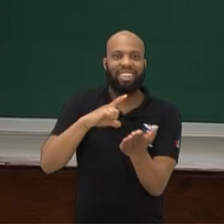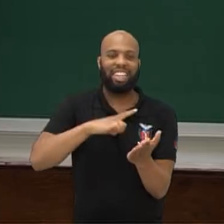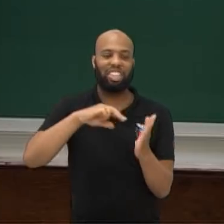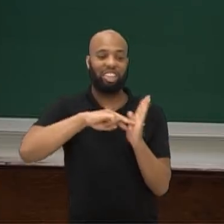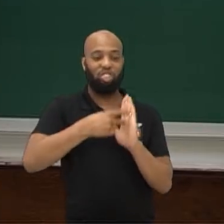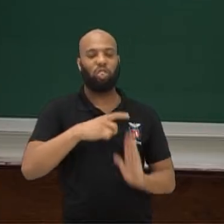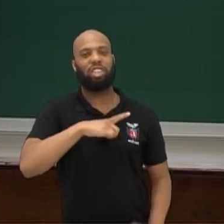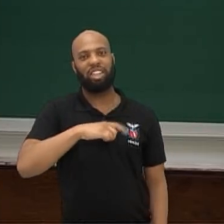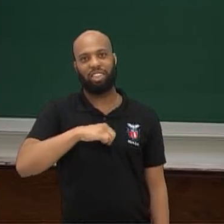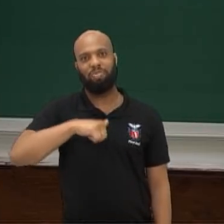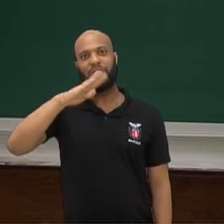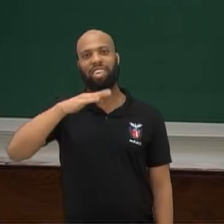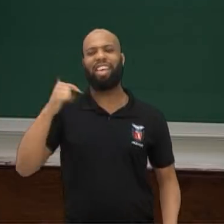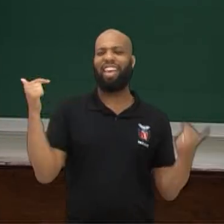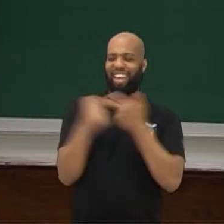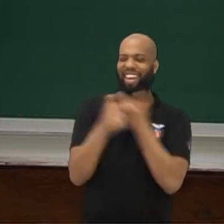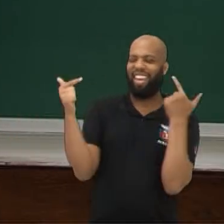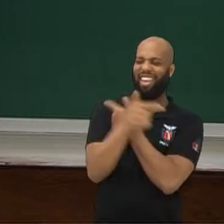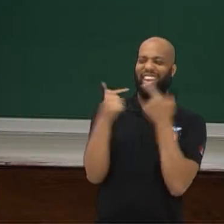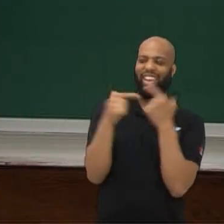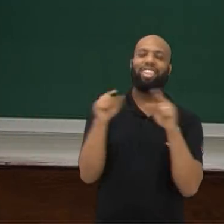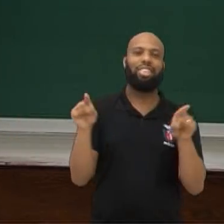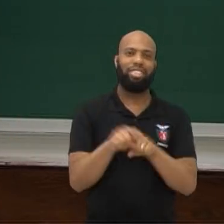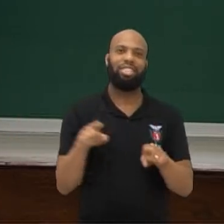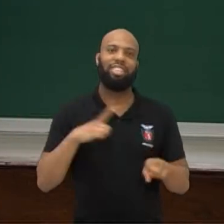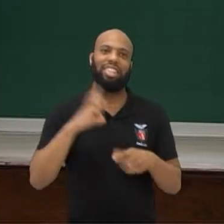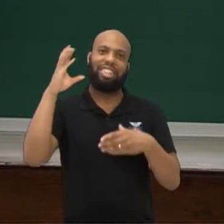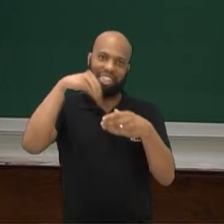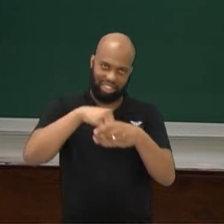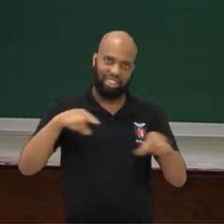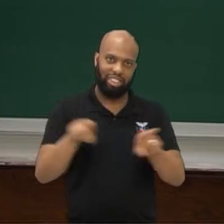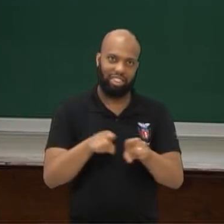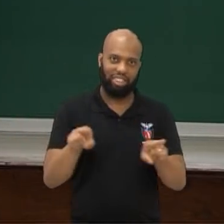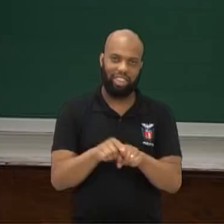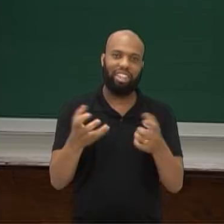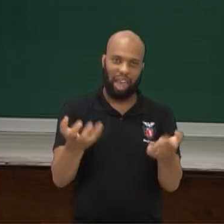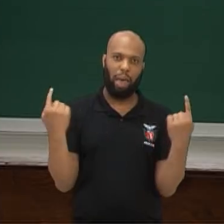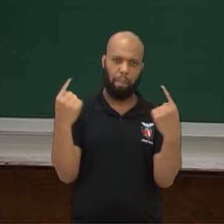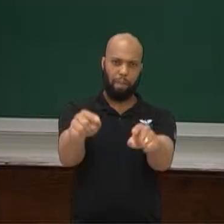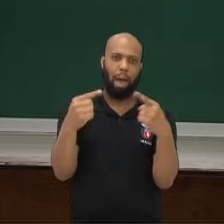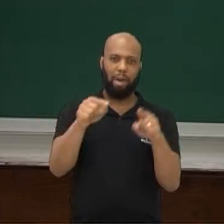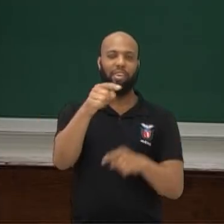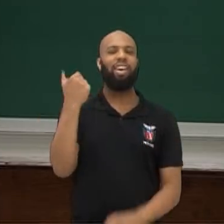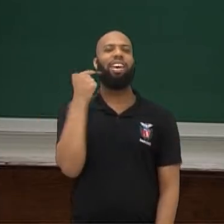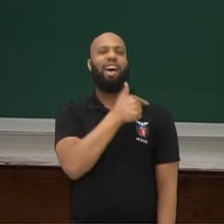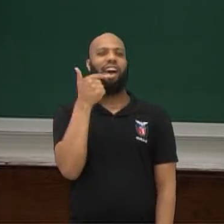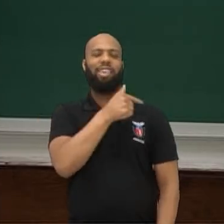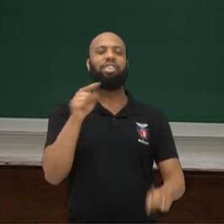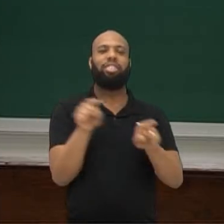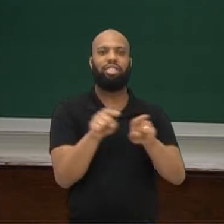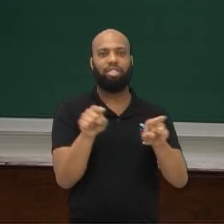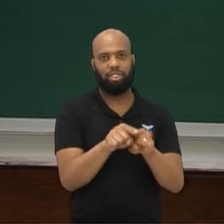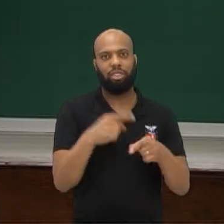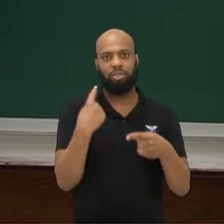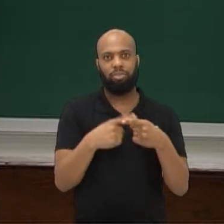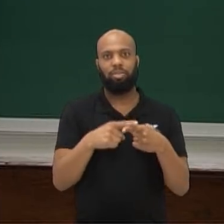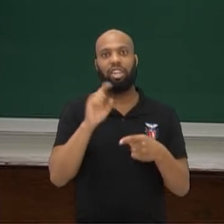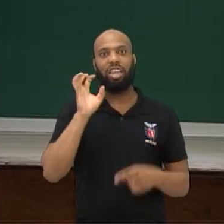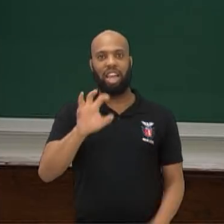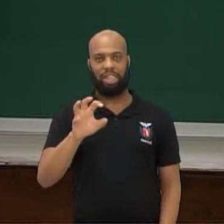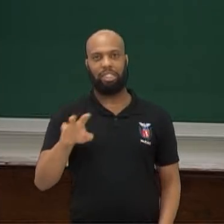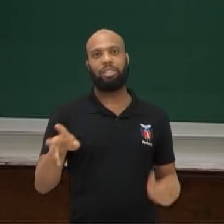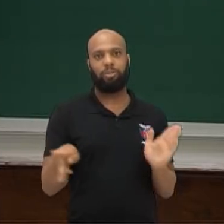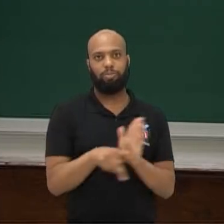de provocar riso, né? Esses elementos combinados para provocar no leitor o riso, né? E o caráter